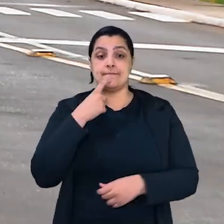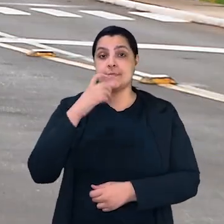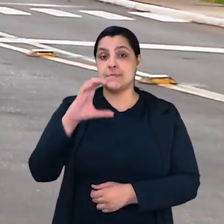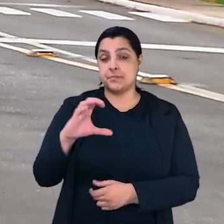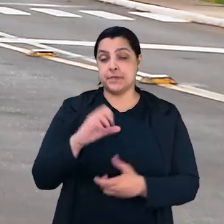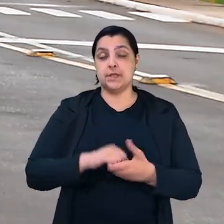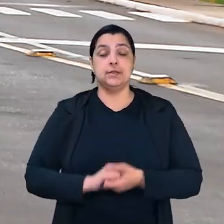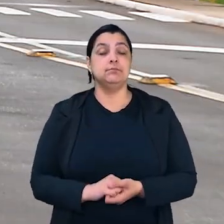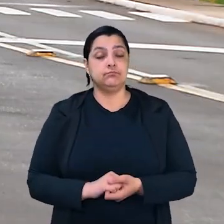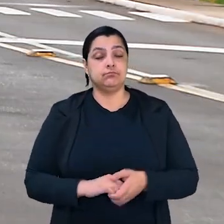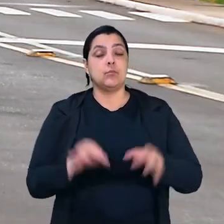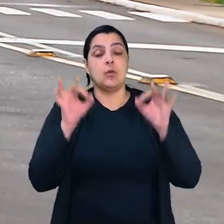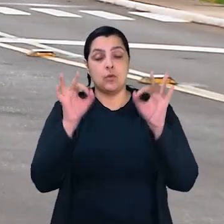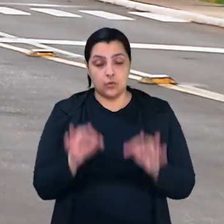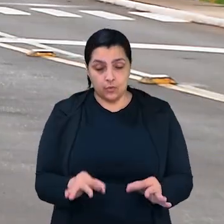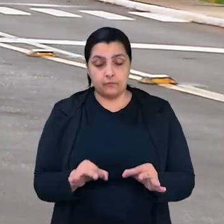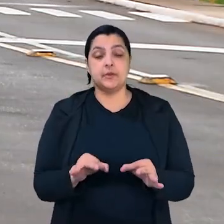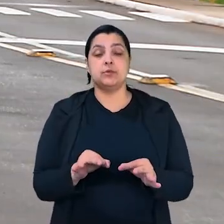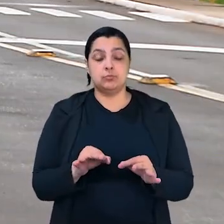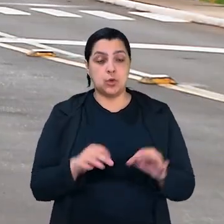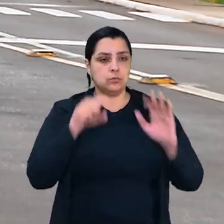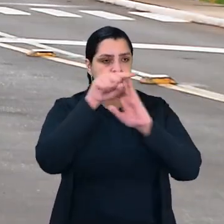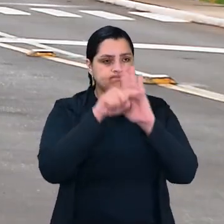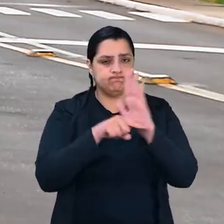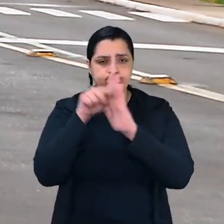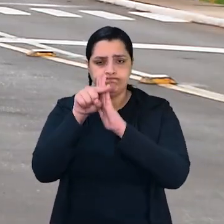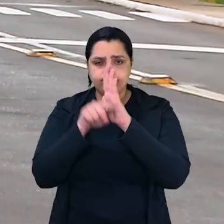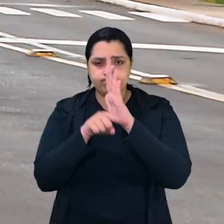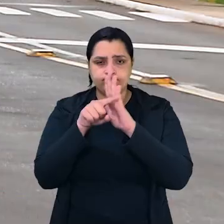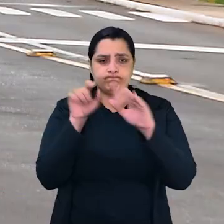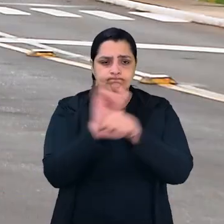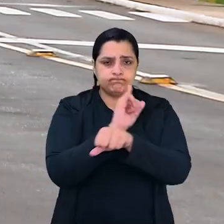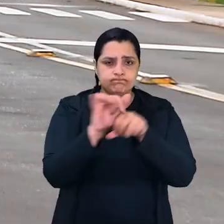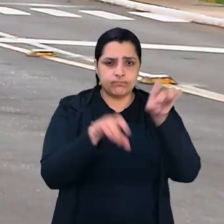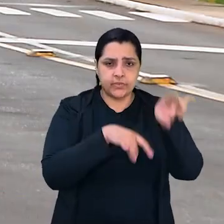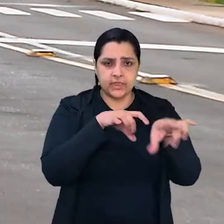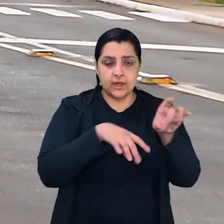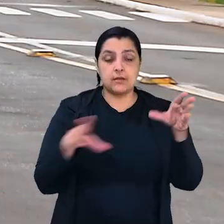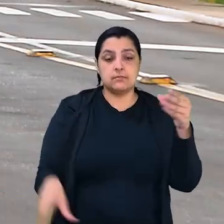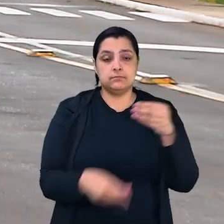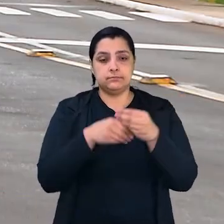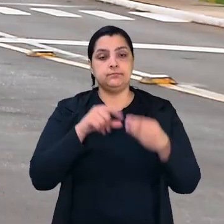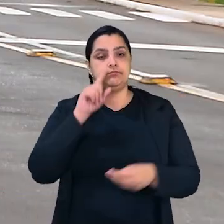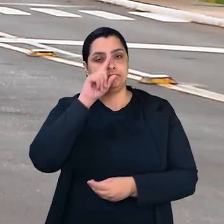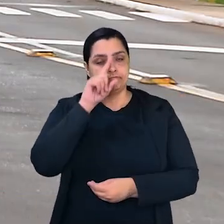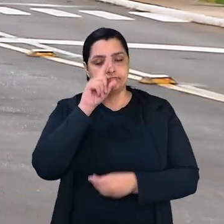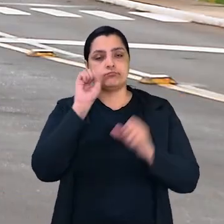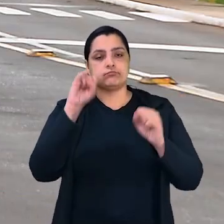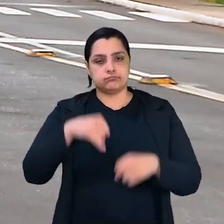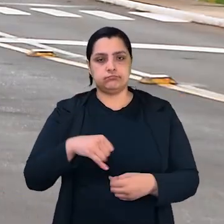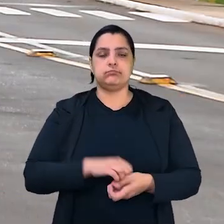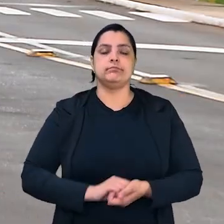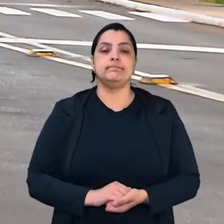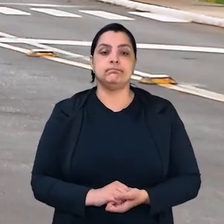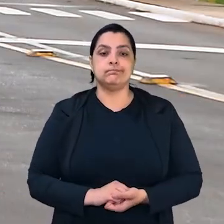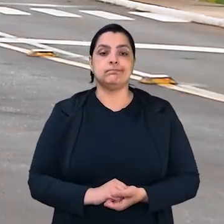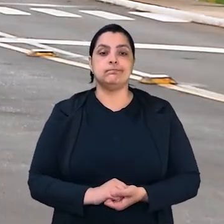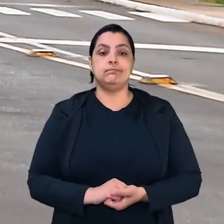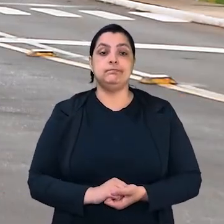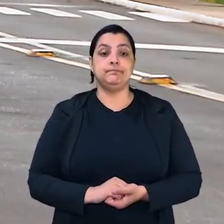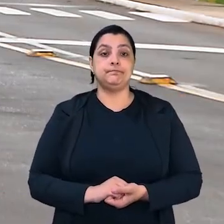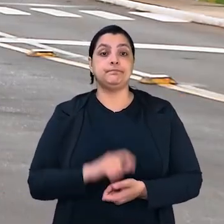15ª Região, em Campinas, confirmaram, com base em perícia técnica, o direito ao adicional de